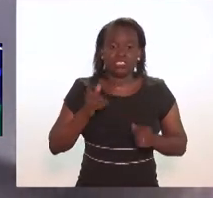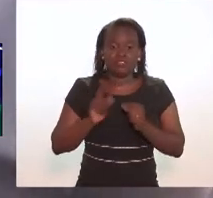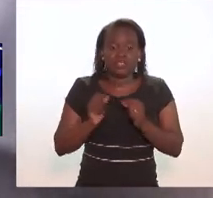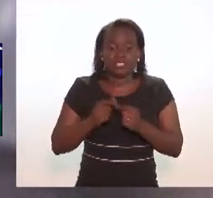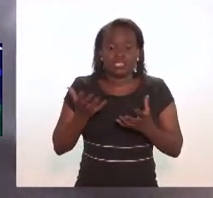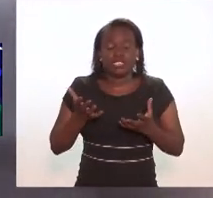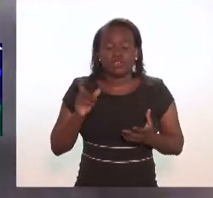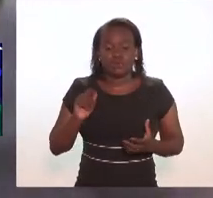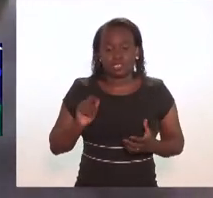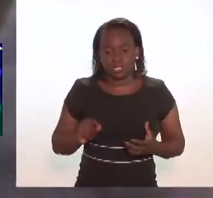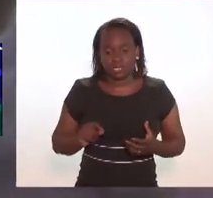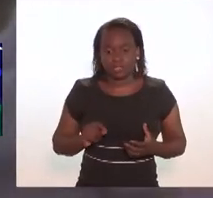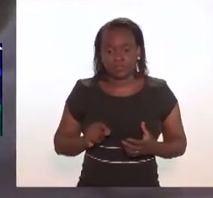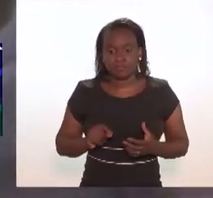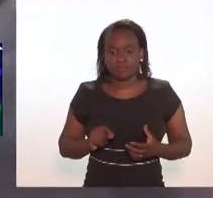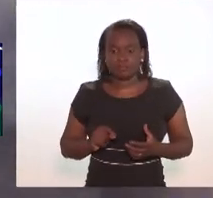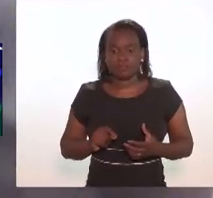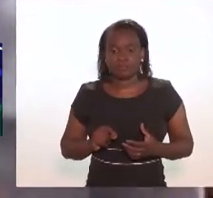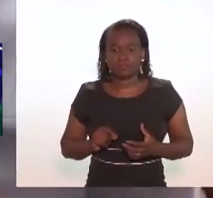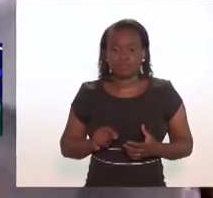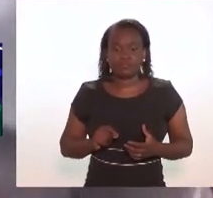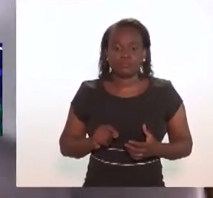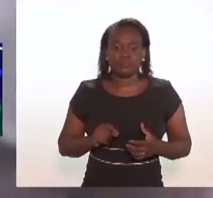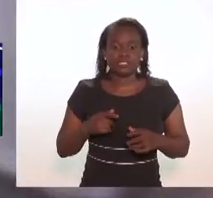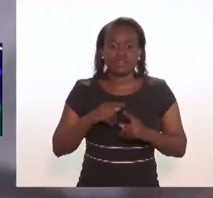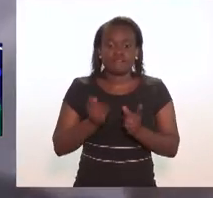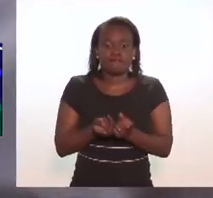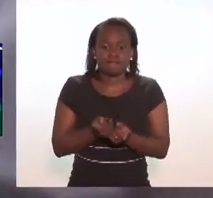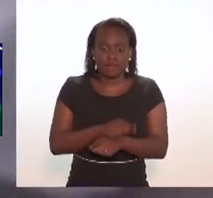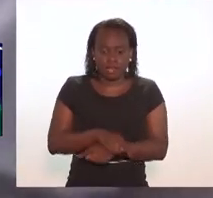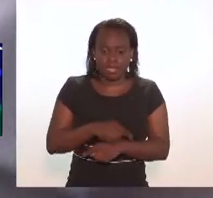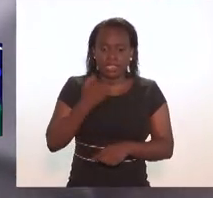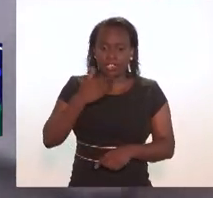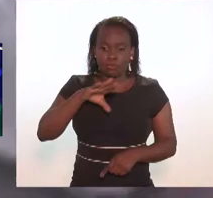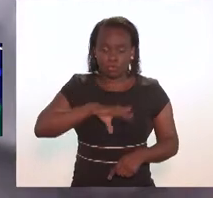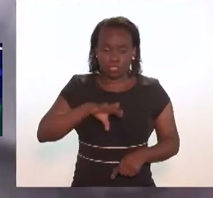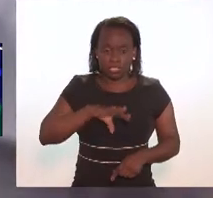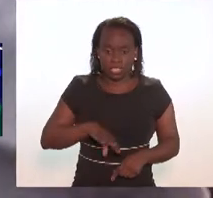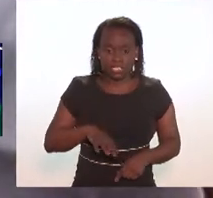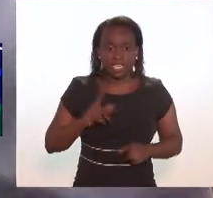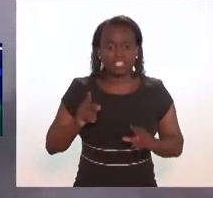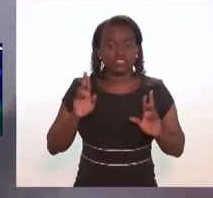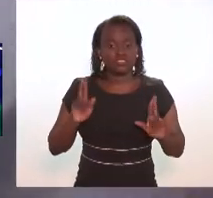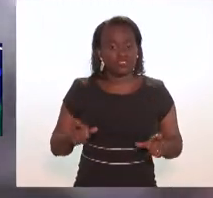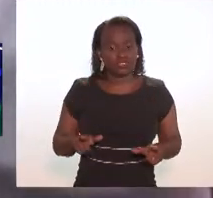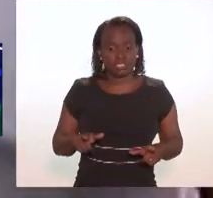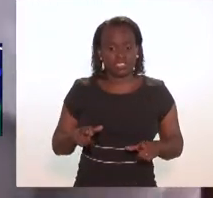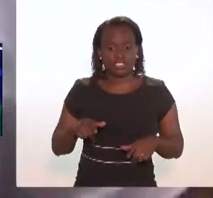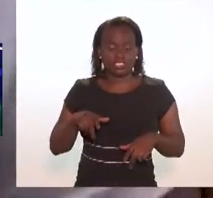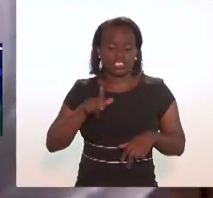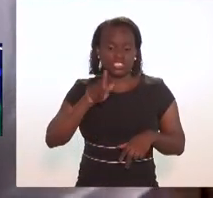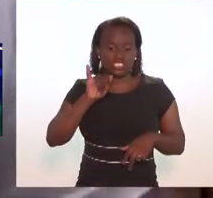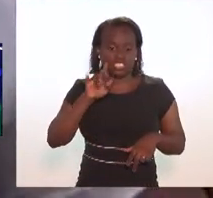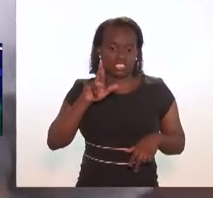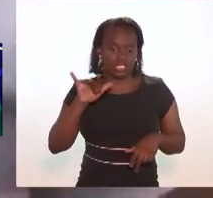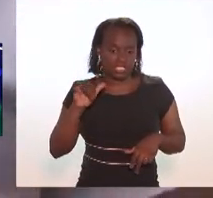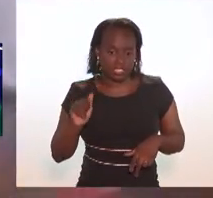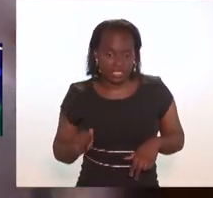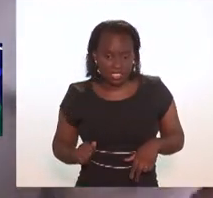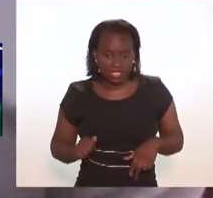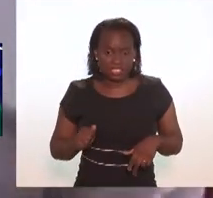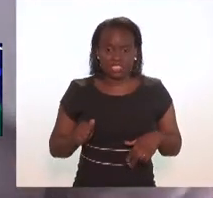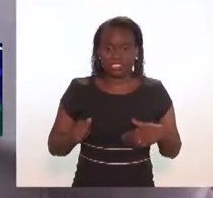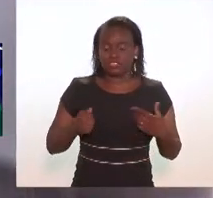fazer é deturpar a língua portuguesa, que é diferente de gírias. Você no colégio, você não vai